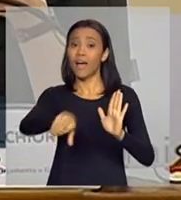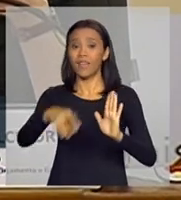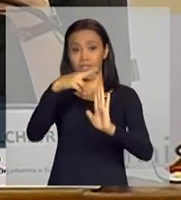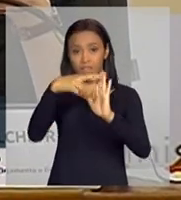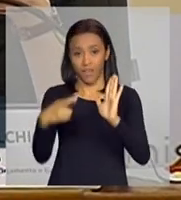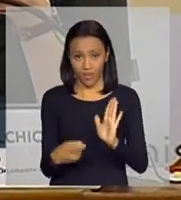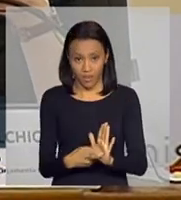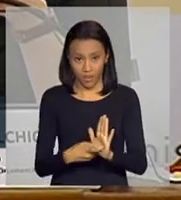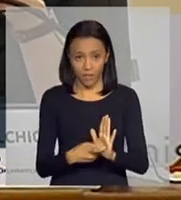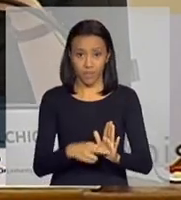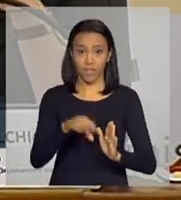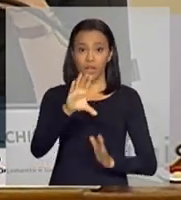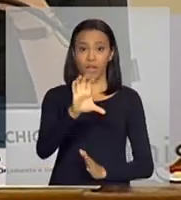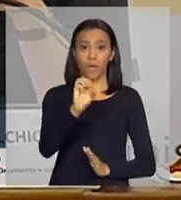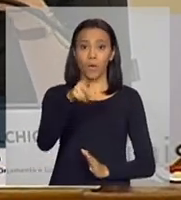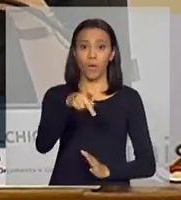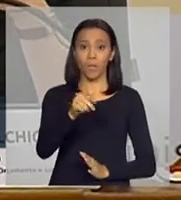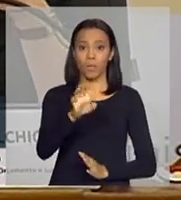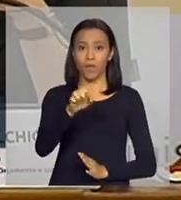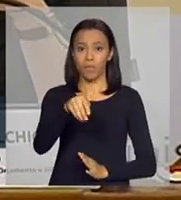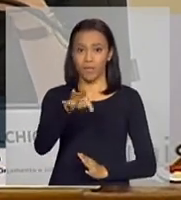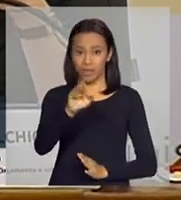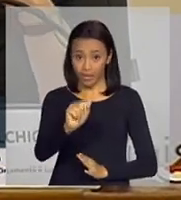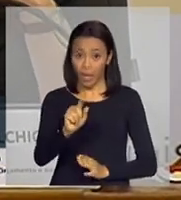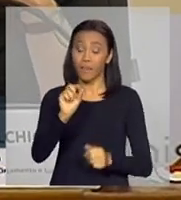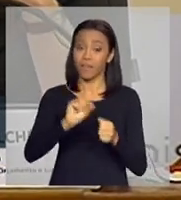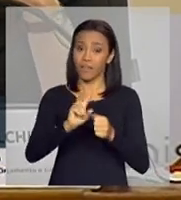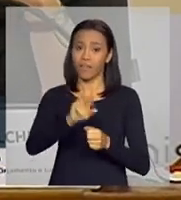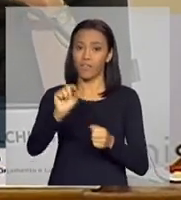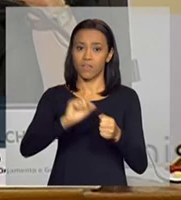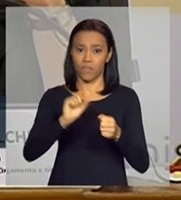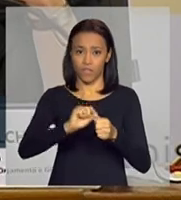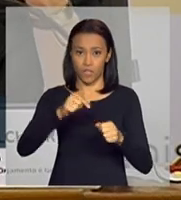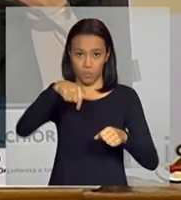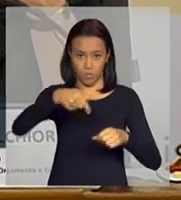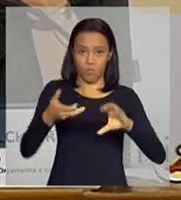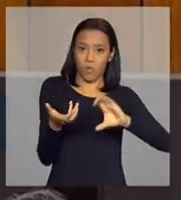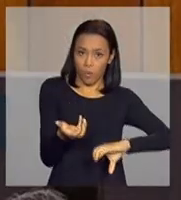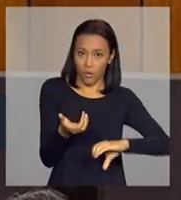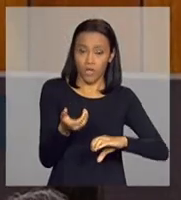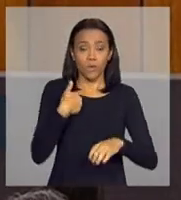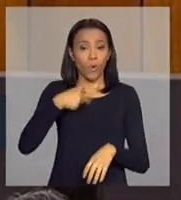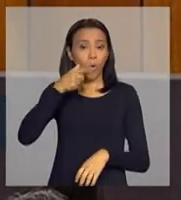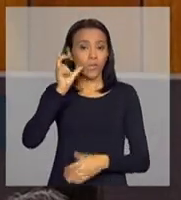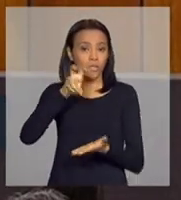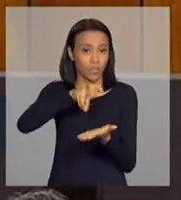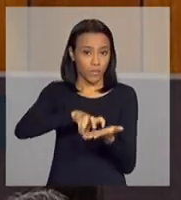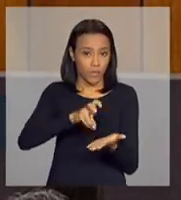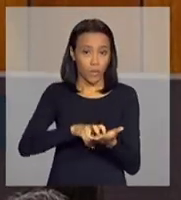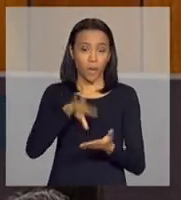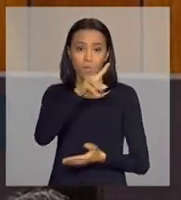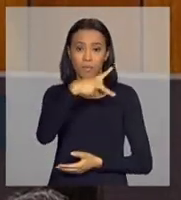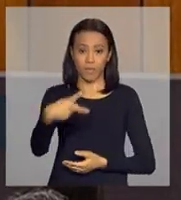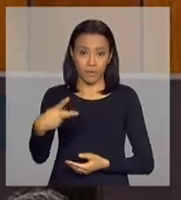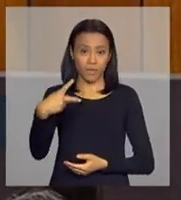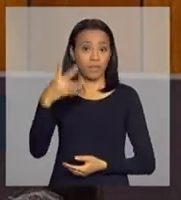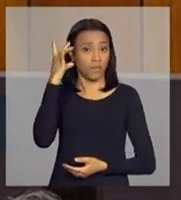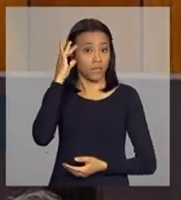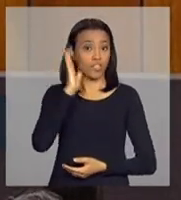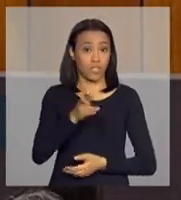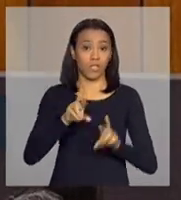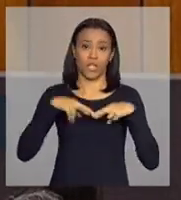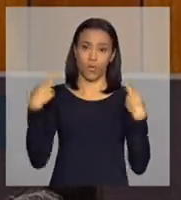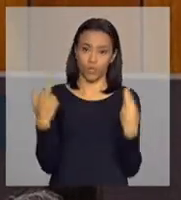a PEC das domésticas que fizeram a ser feita pelo congresso ontem ontem de manhã a presidenta se reuniu alguns